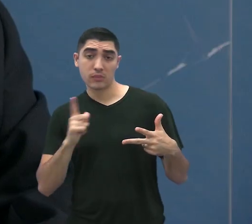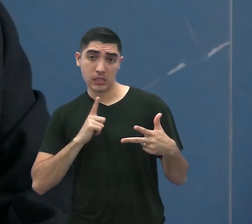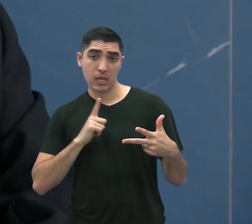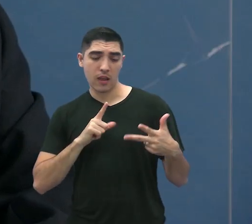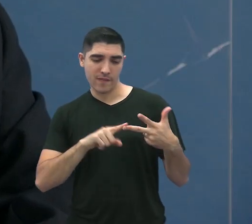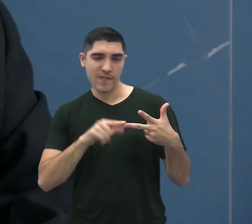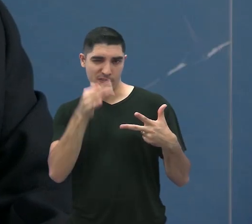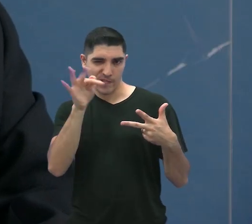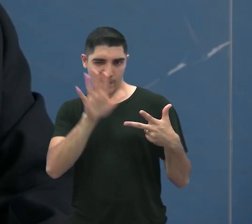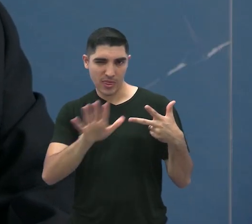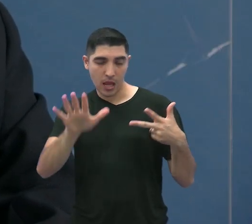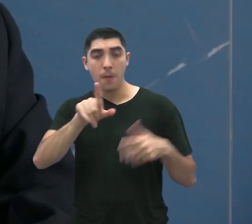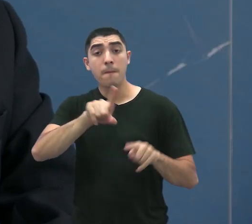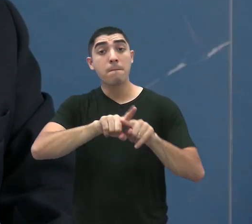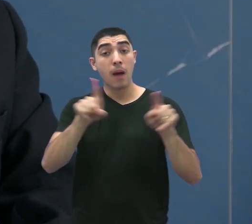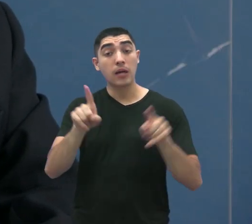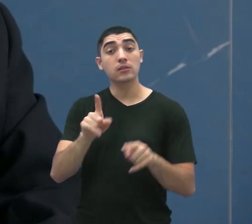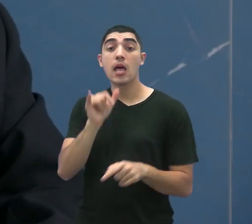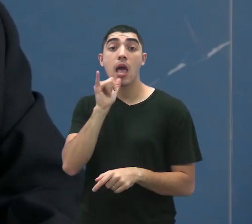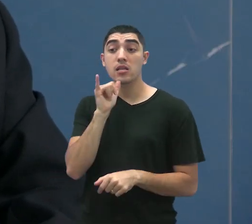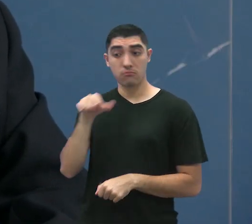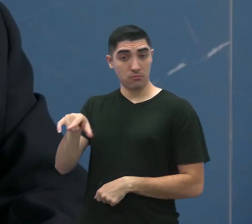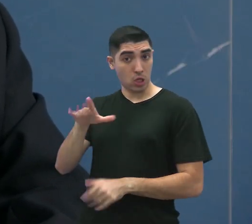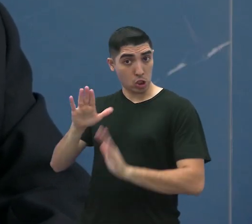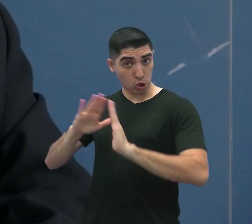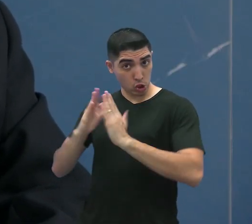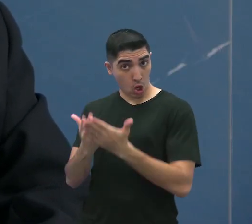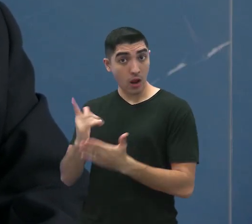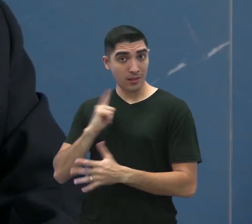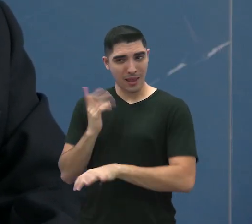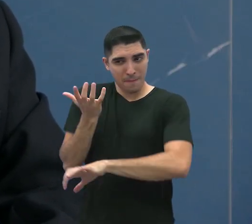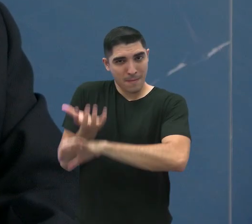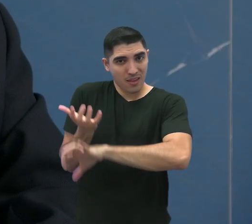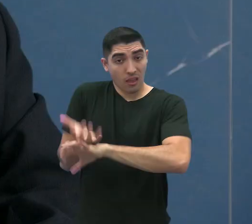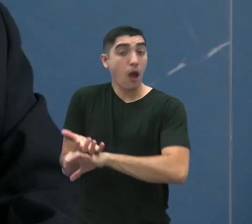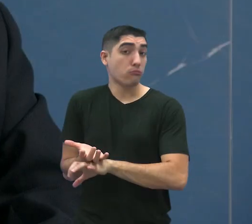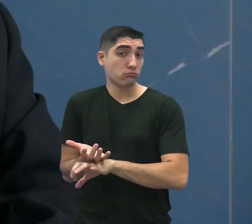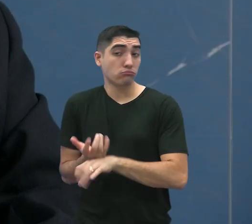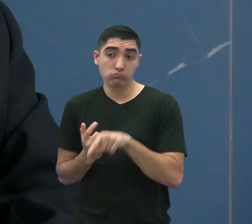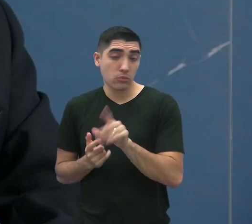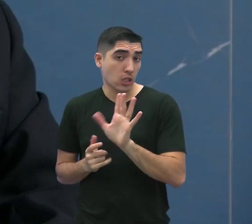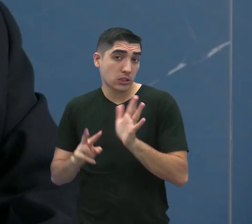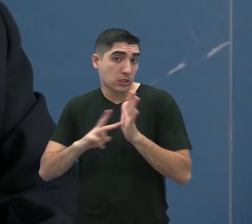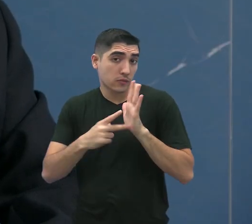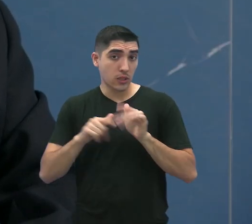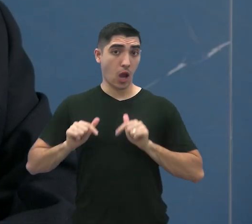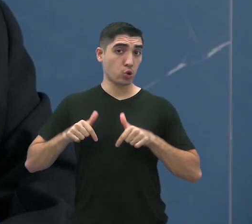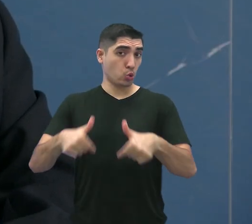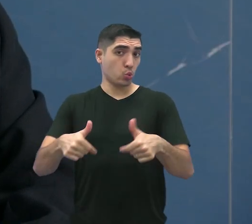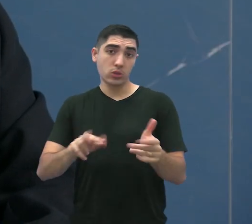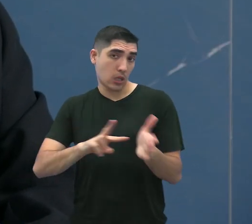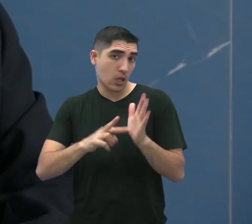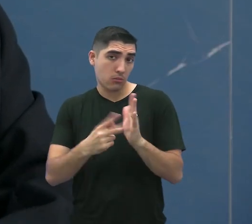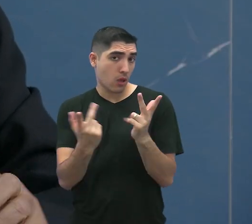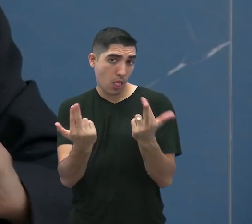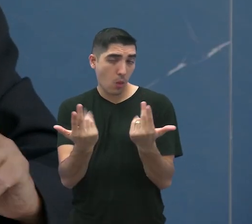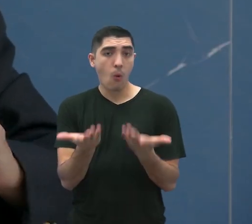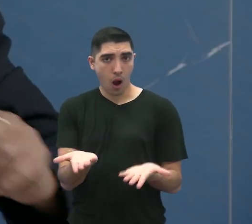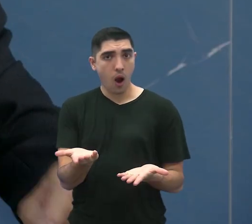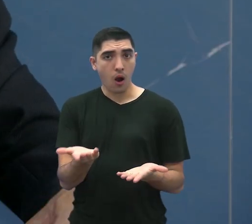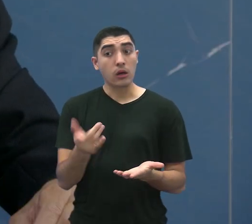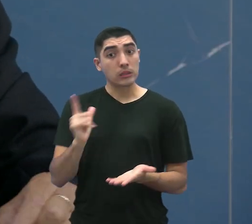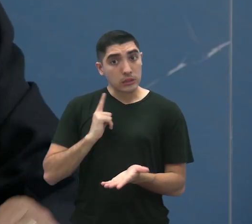nas escolas, né? Desde pequenininho agora, na escola já pública, já tem a educação financeira, já tem